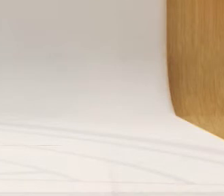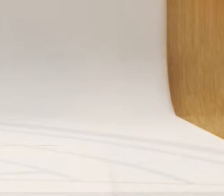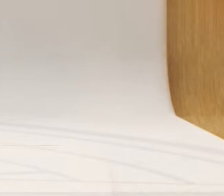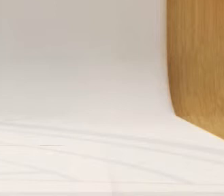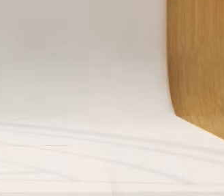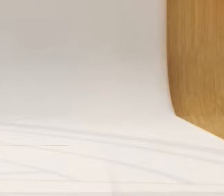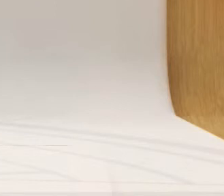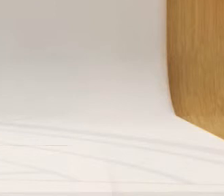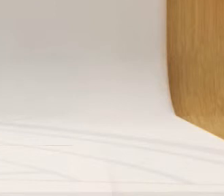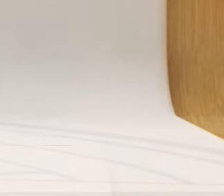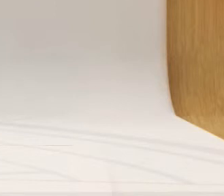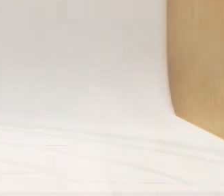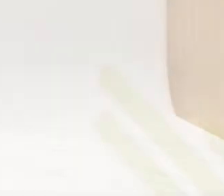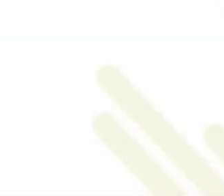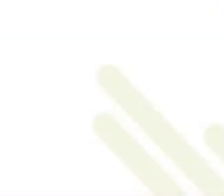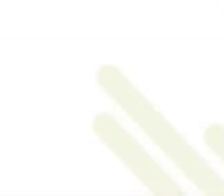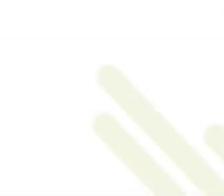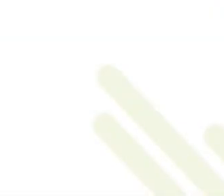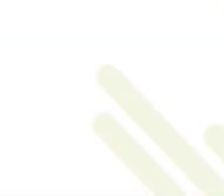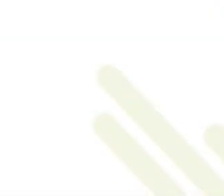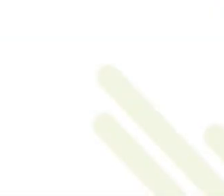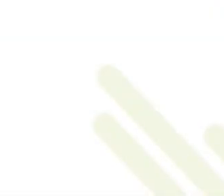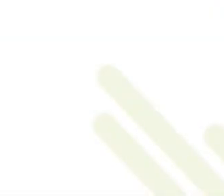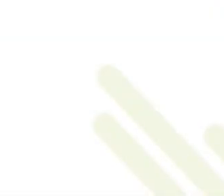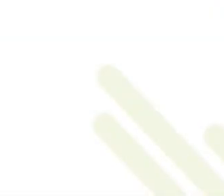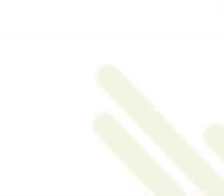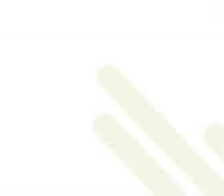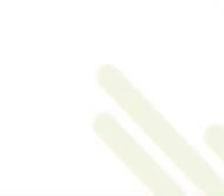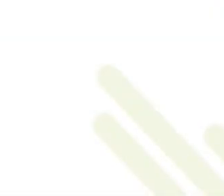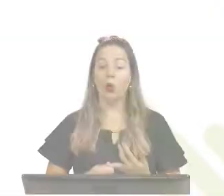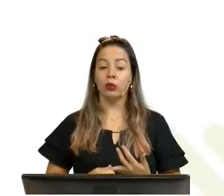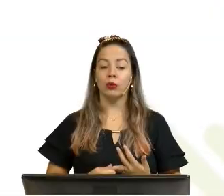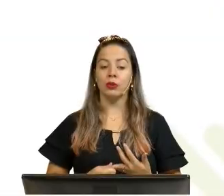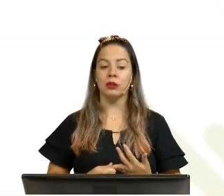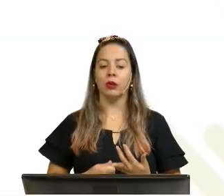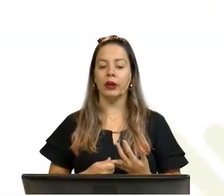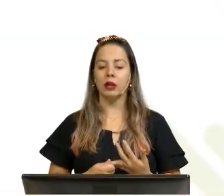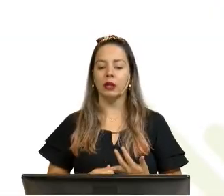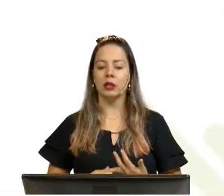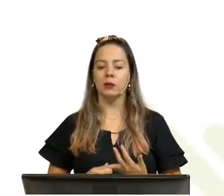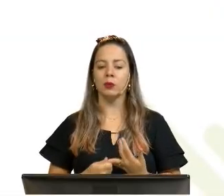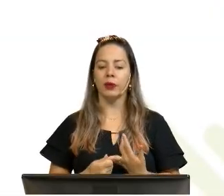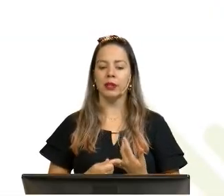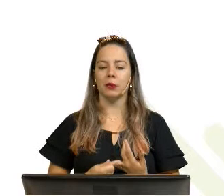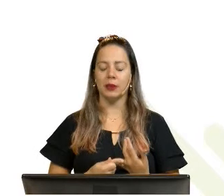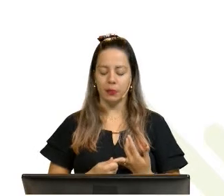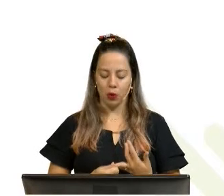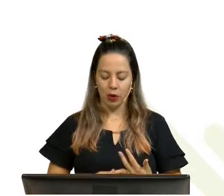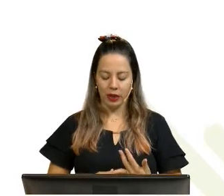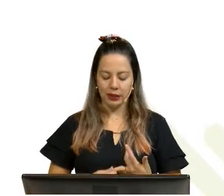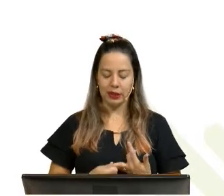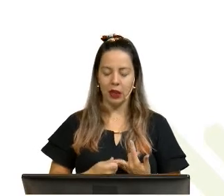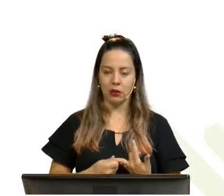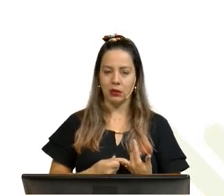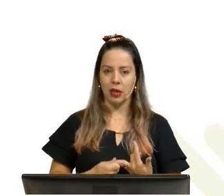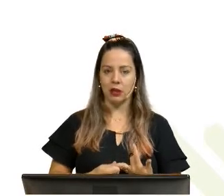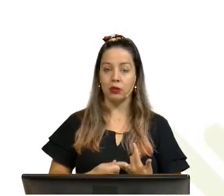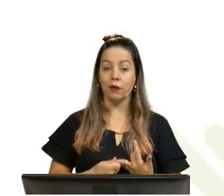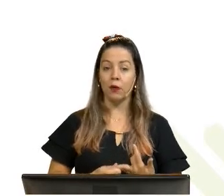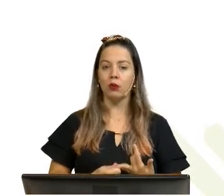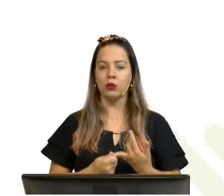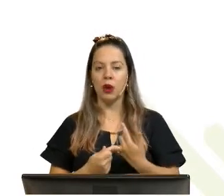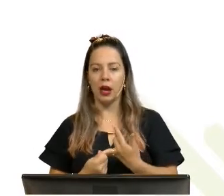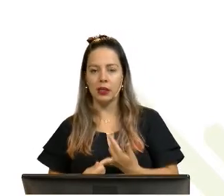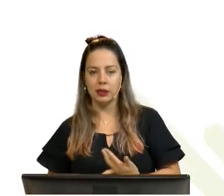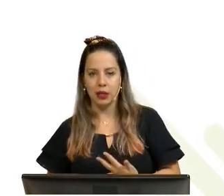degradação da matéria orgânica eles fazem relações com outros organismos por exemplo assume corridas que a associação